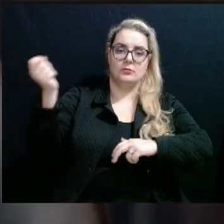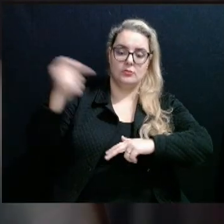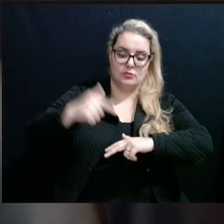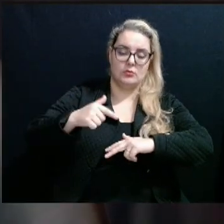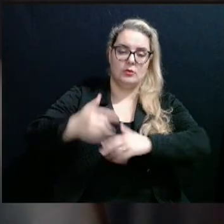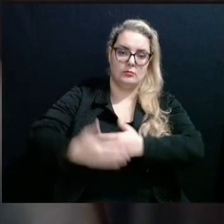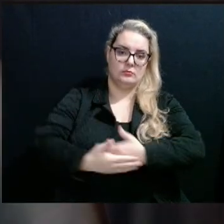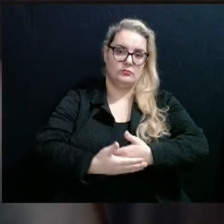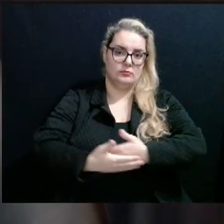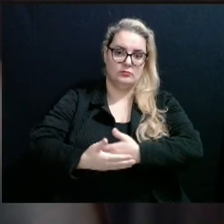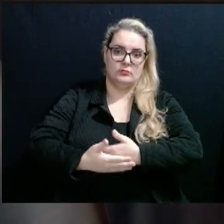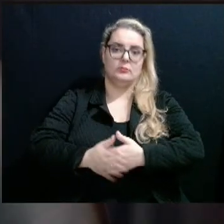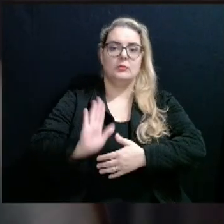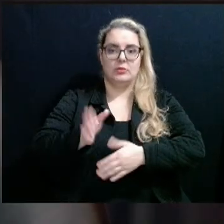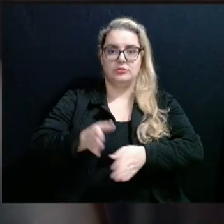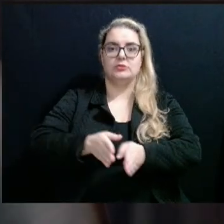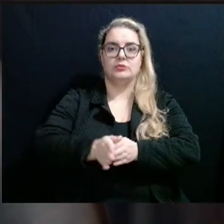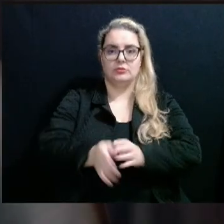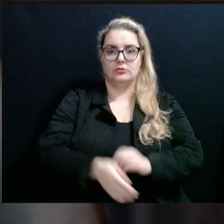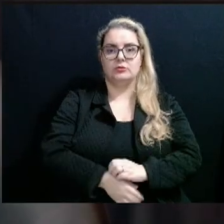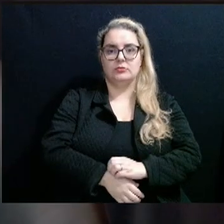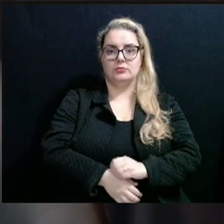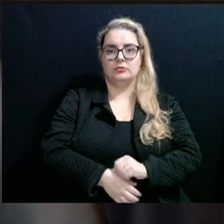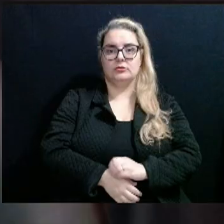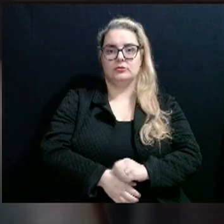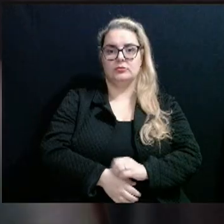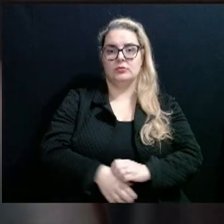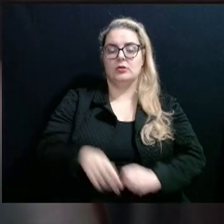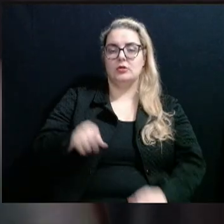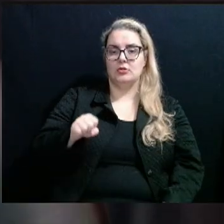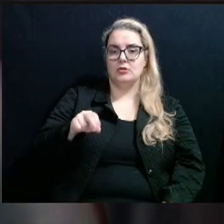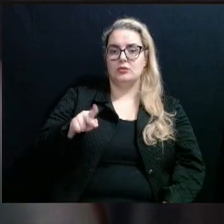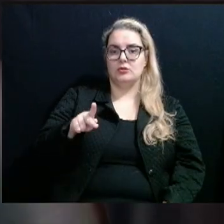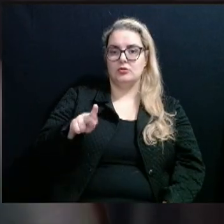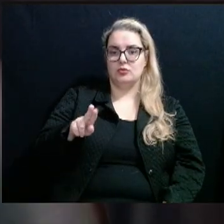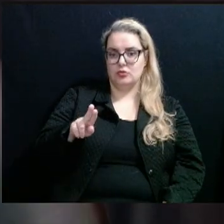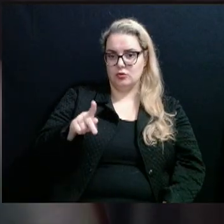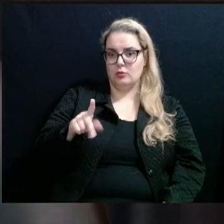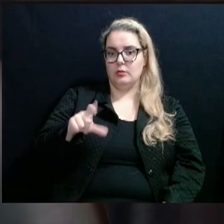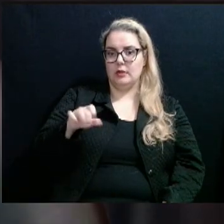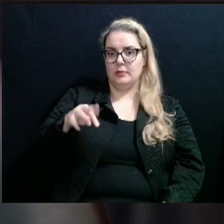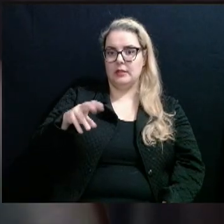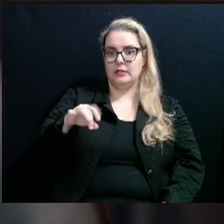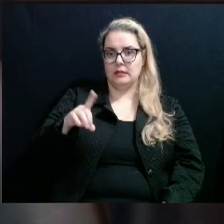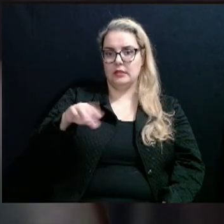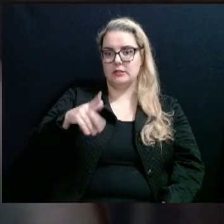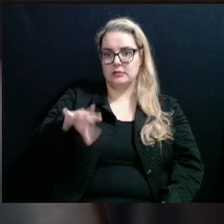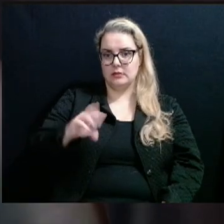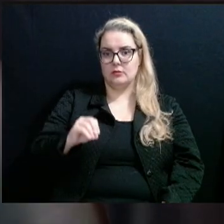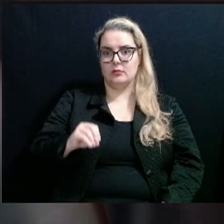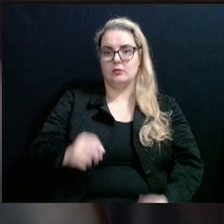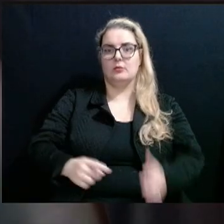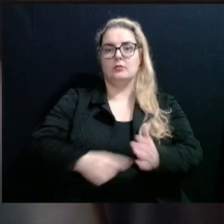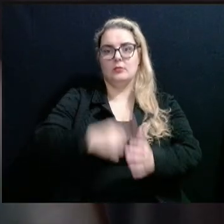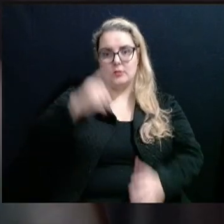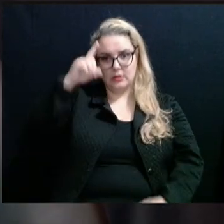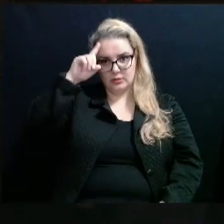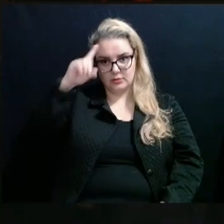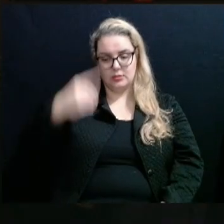de suplementação de vitamina a partir do primeiro dia de vida da criança. Olha